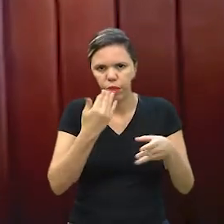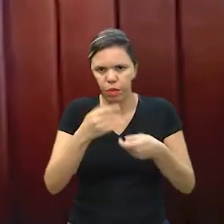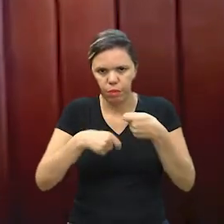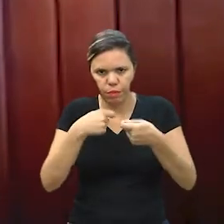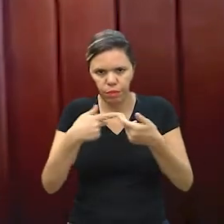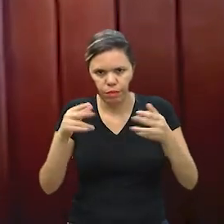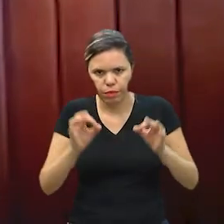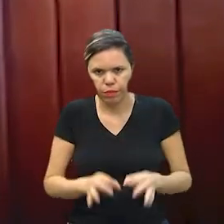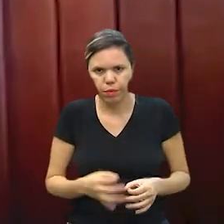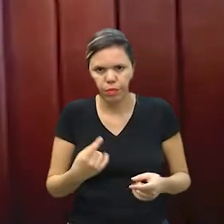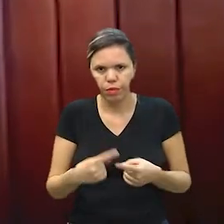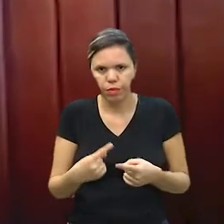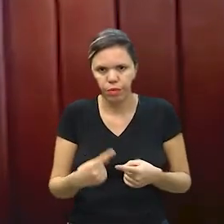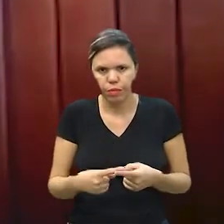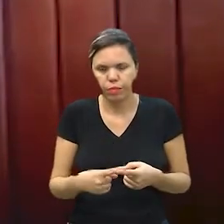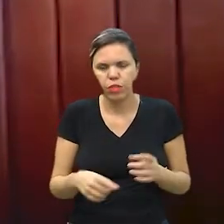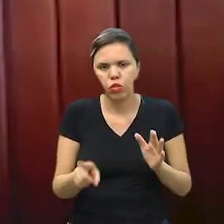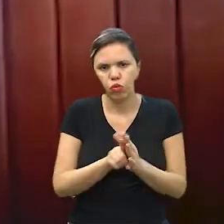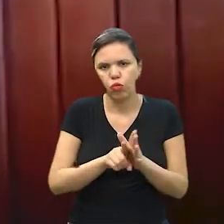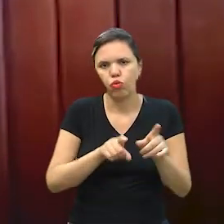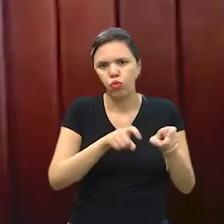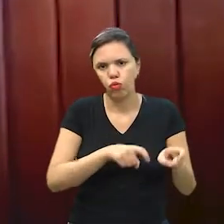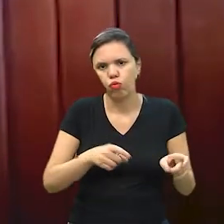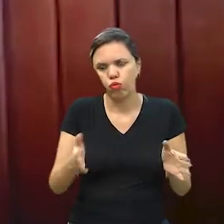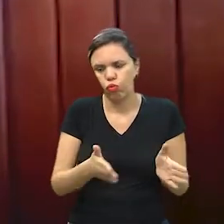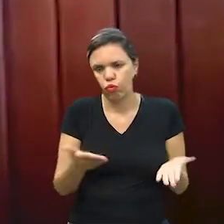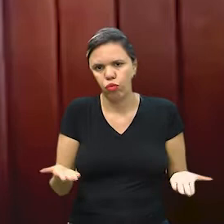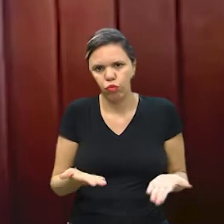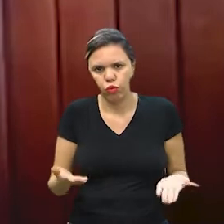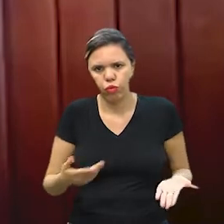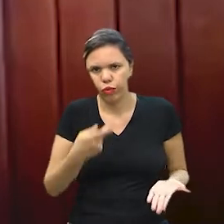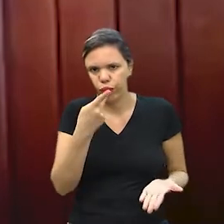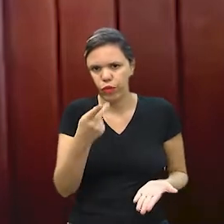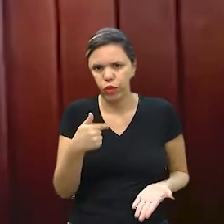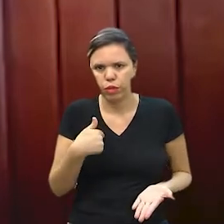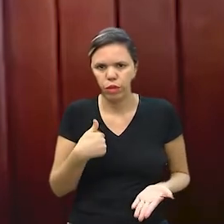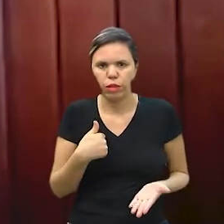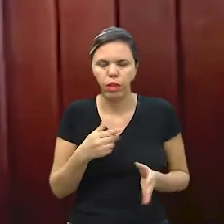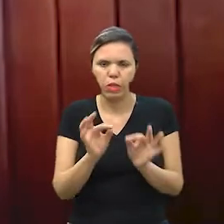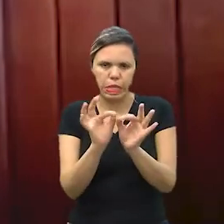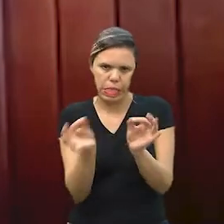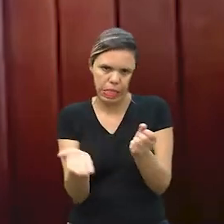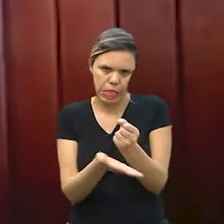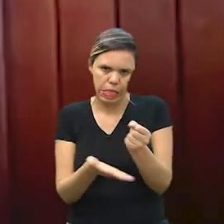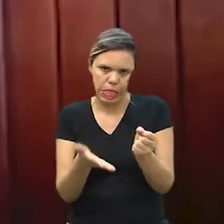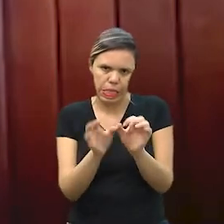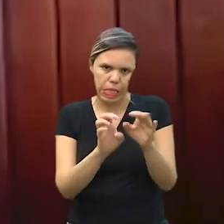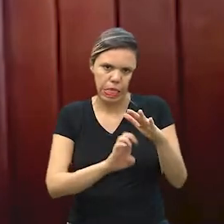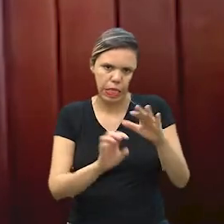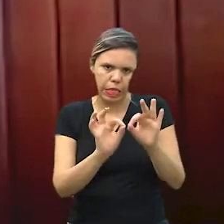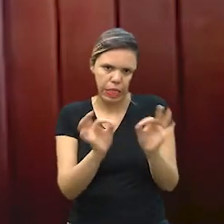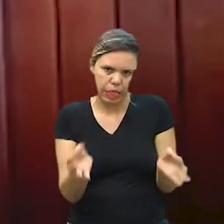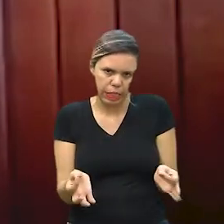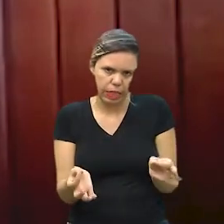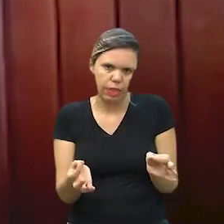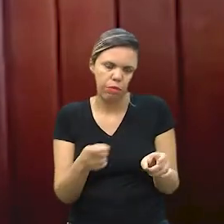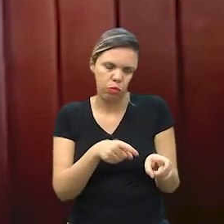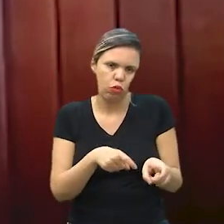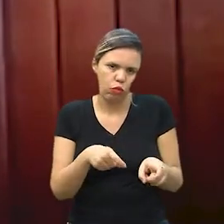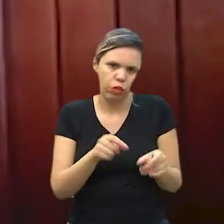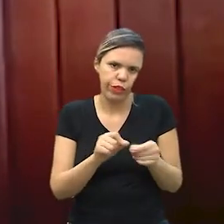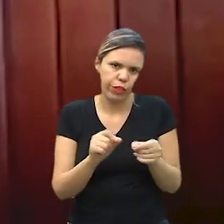alimento. Porque ser produtor hoje em dia, eu estou falando dos pequenos produtores, né, que são os produtores que